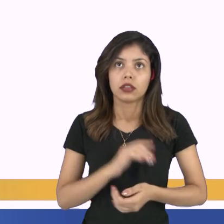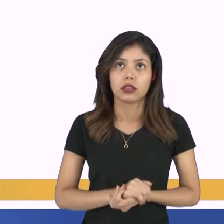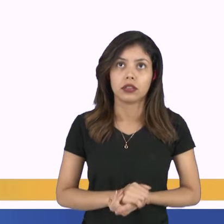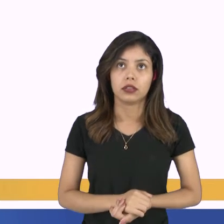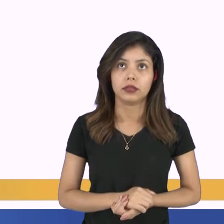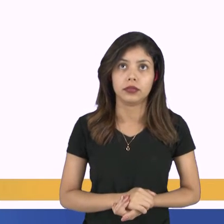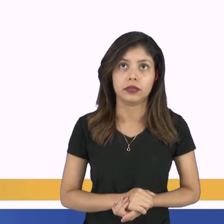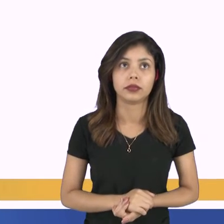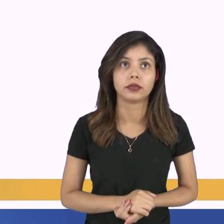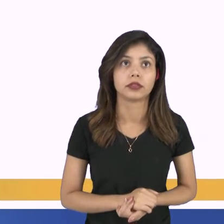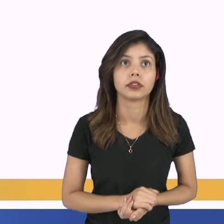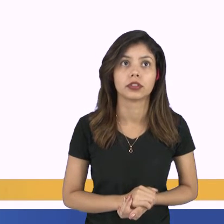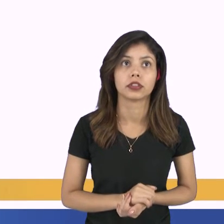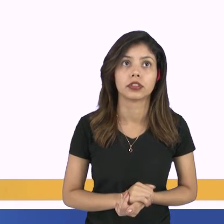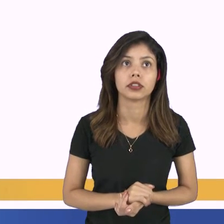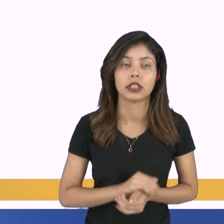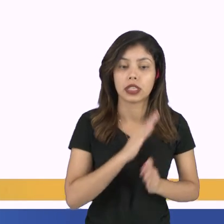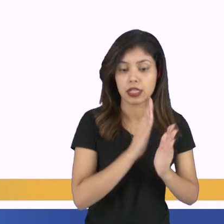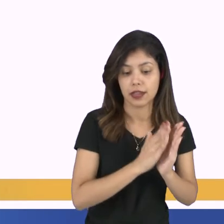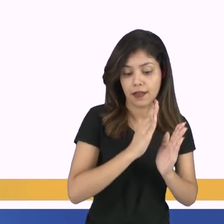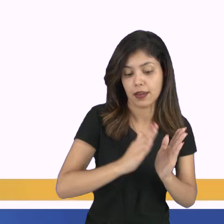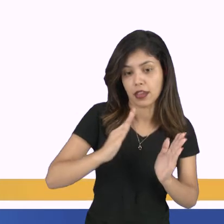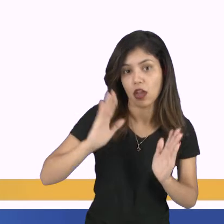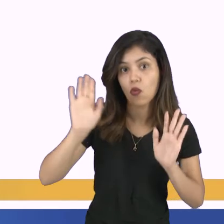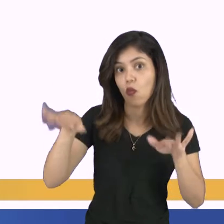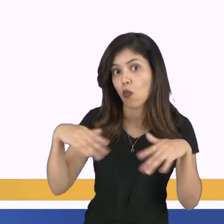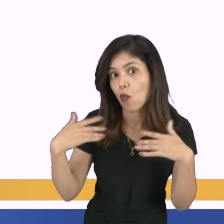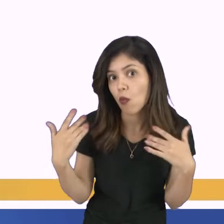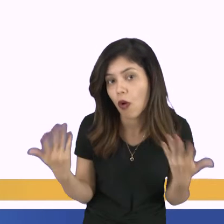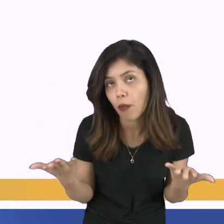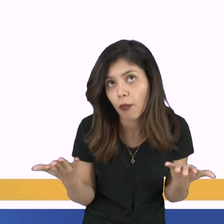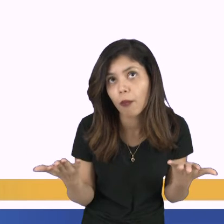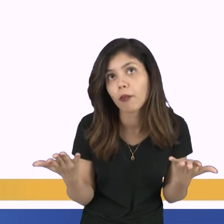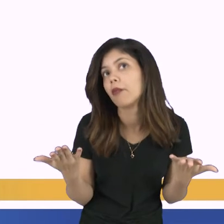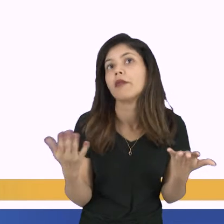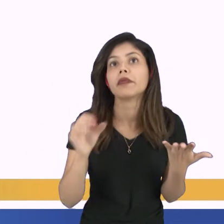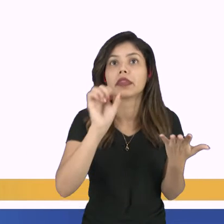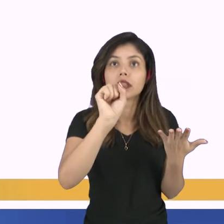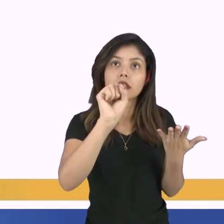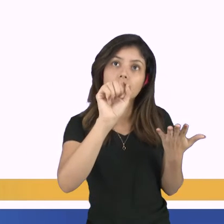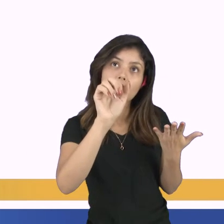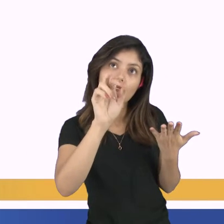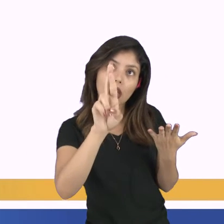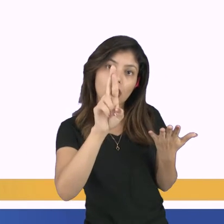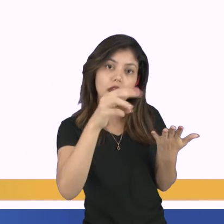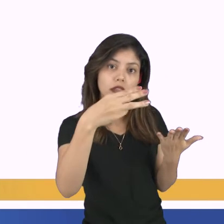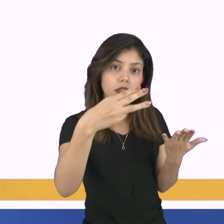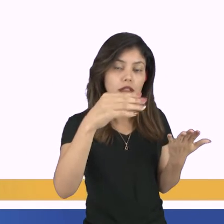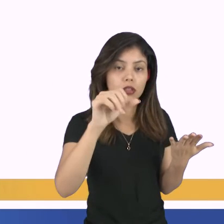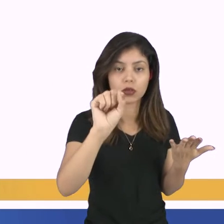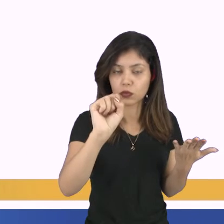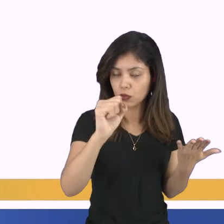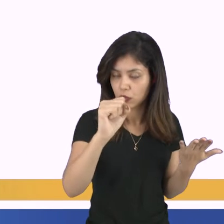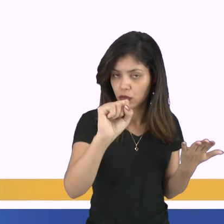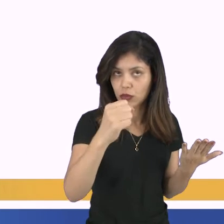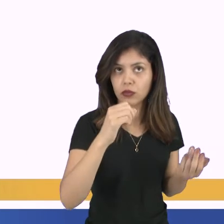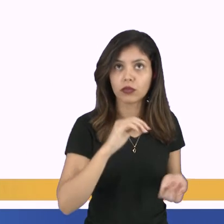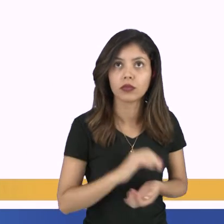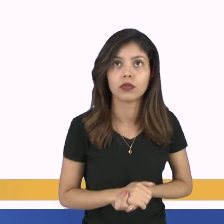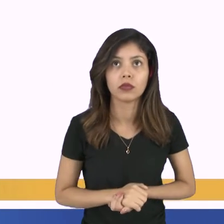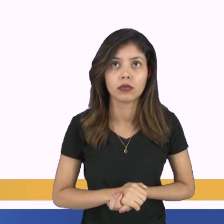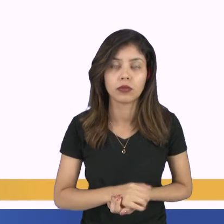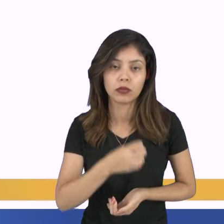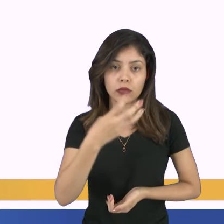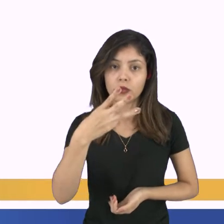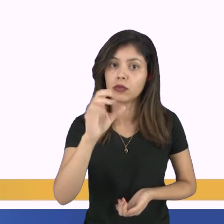estrôncio, em ordem crescente de energia, é... Então, aqui, ó, ele deu o símbolo do elemento químico estrôncio e deu